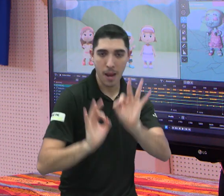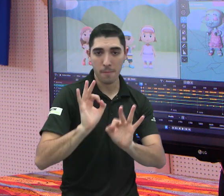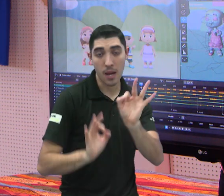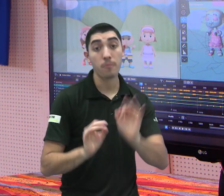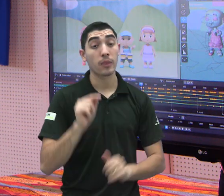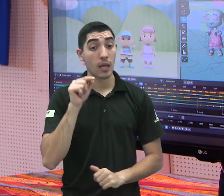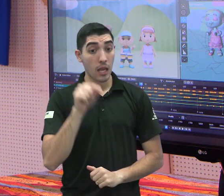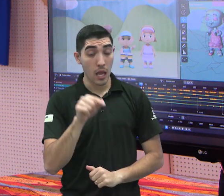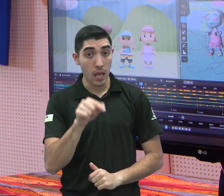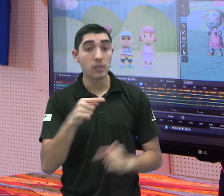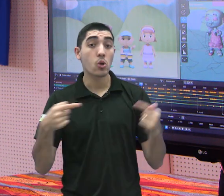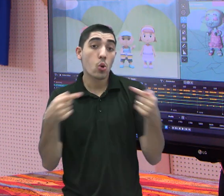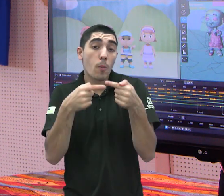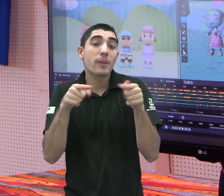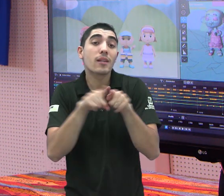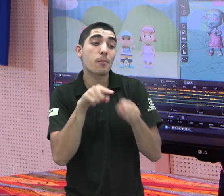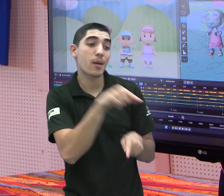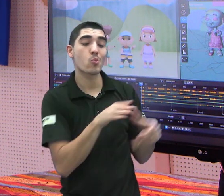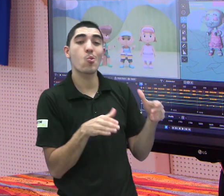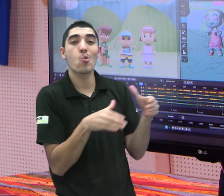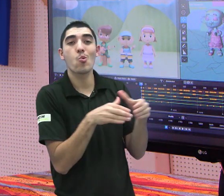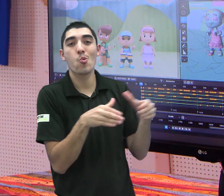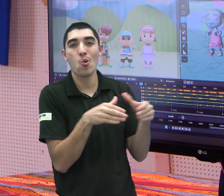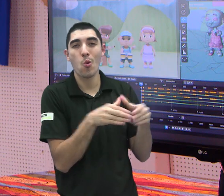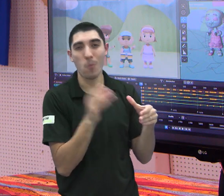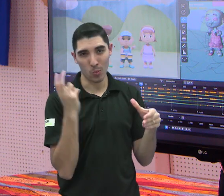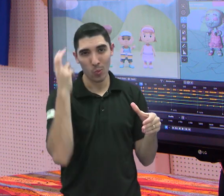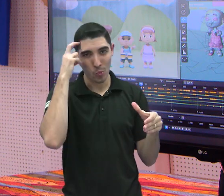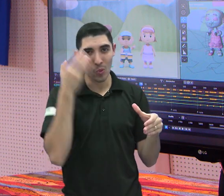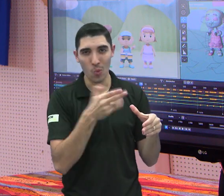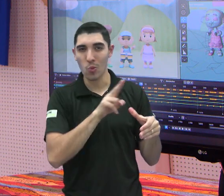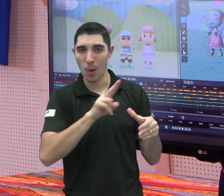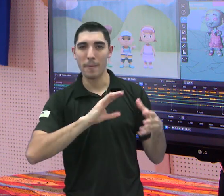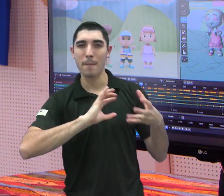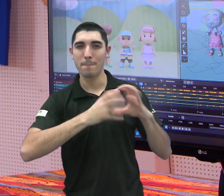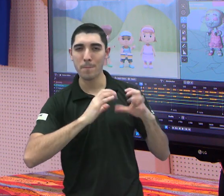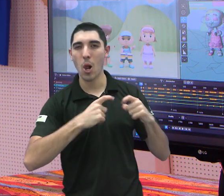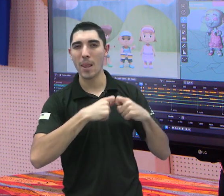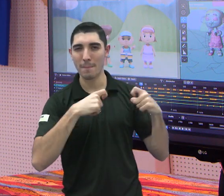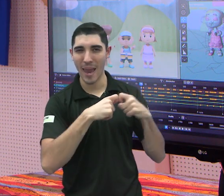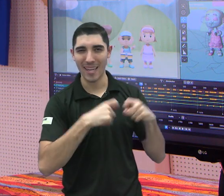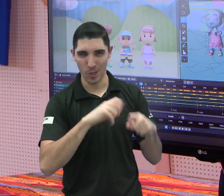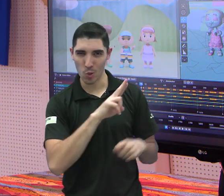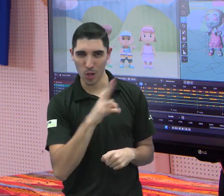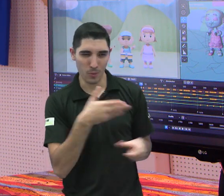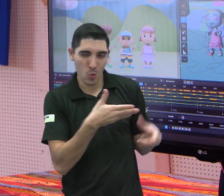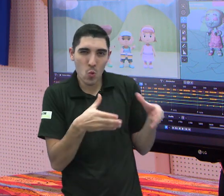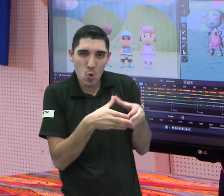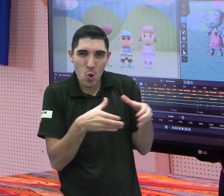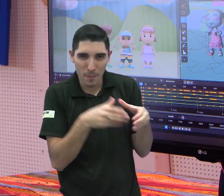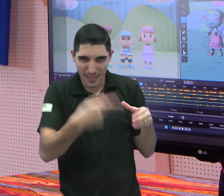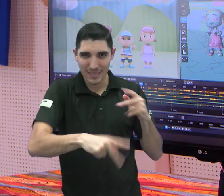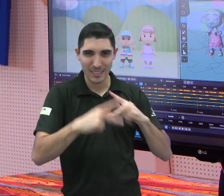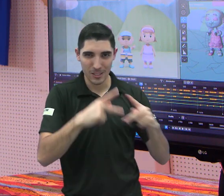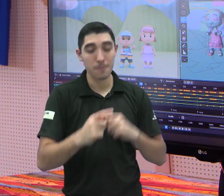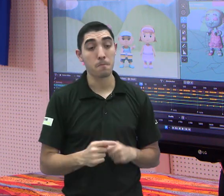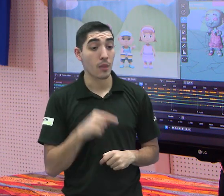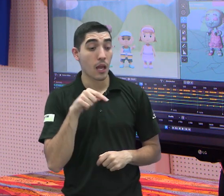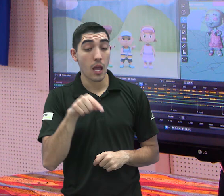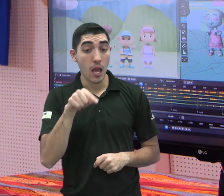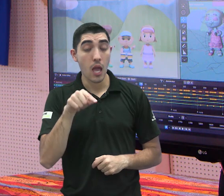ver também com o espírito do Bola de Meia, né? Tem a ver com isso, assim, o Bola de Meia tem esse